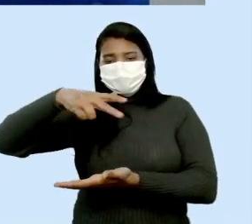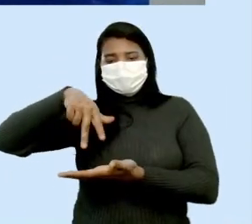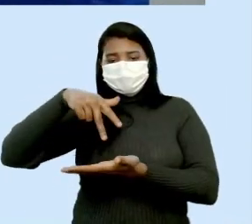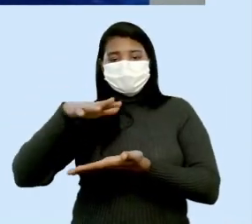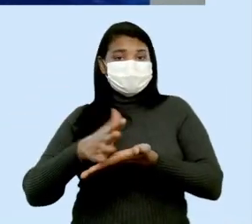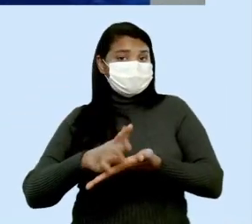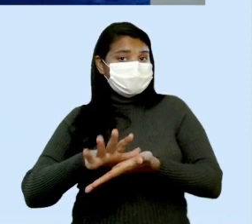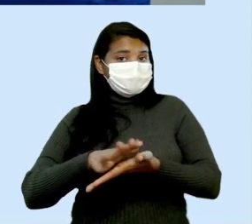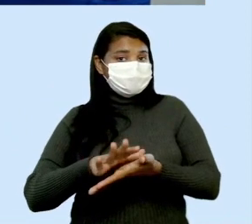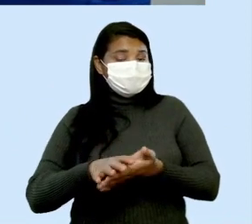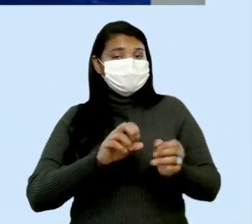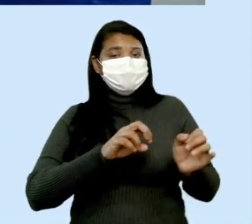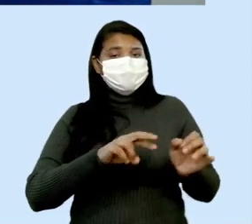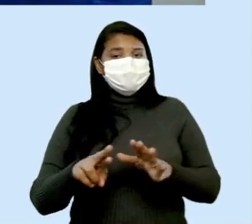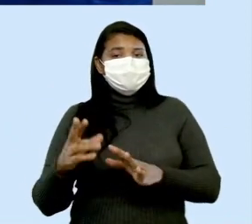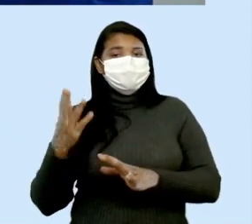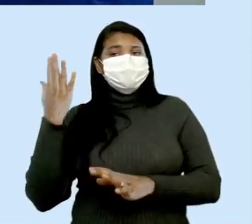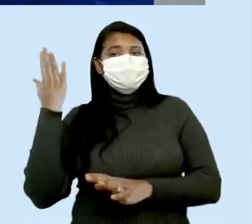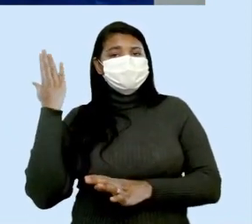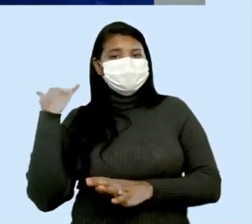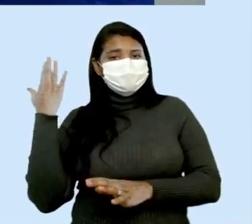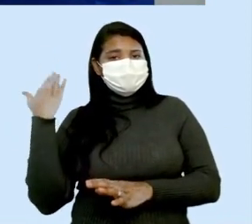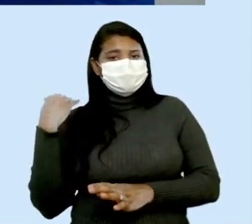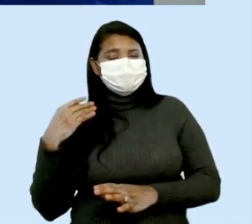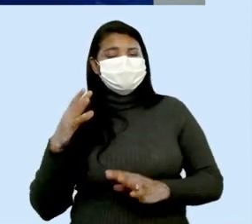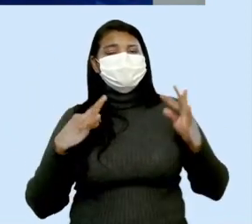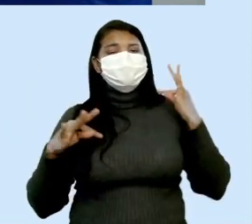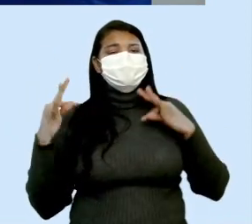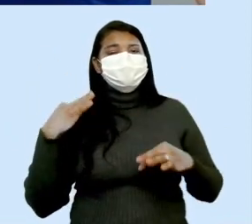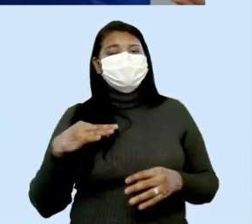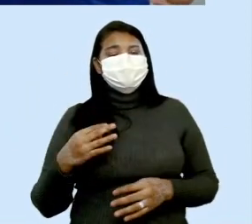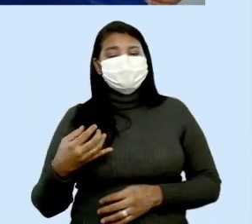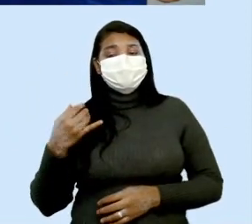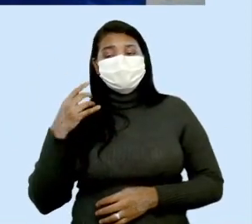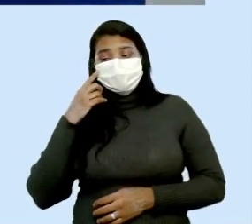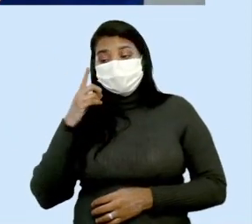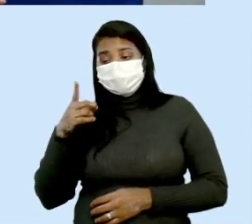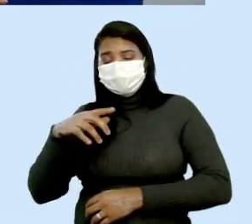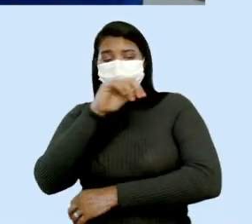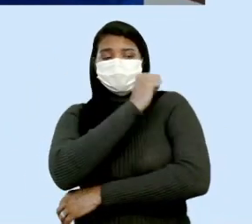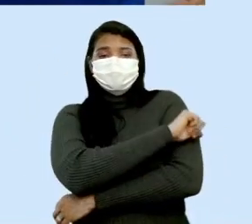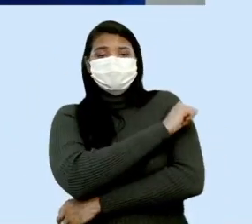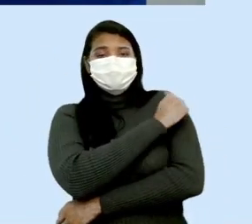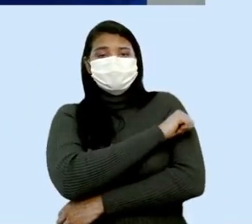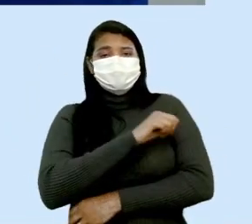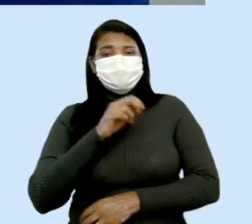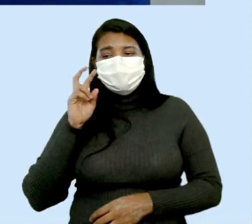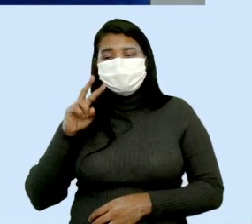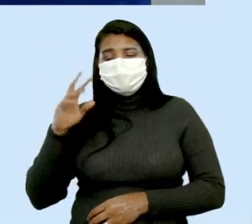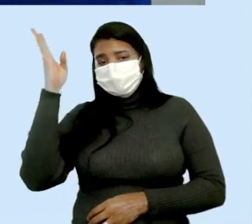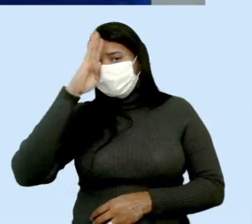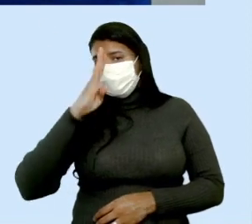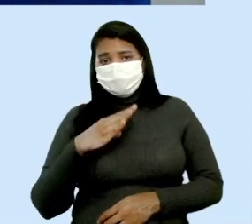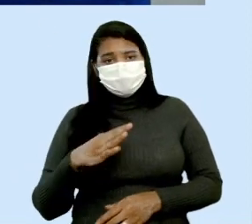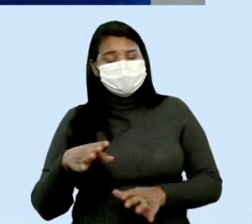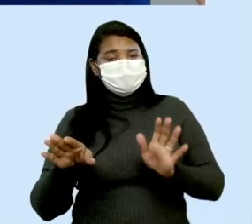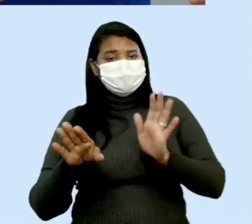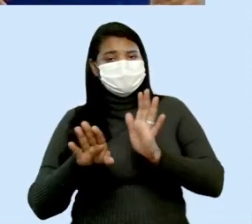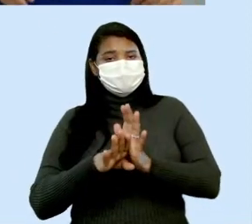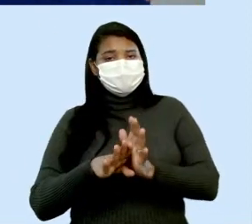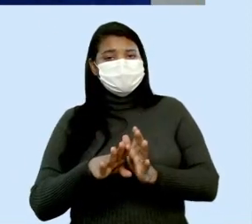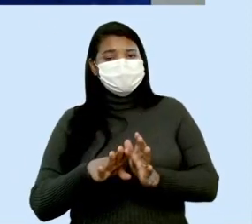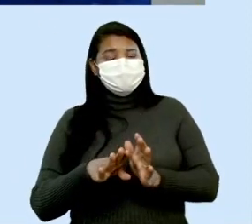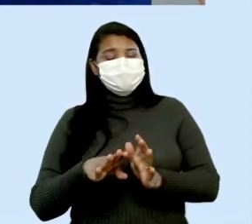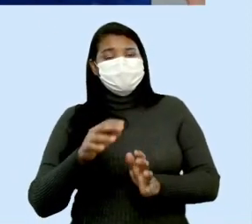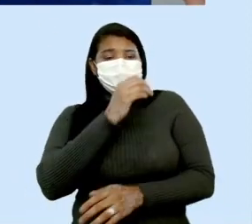semana passada. Os turistas ficam muito empolgados quando chegam no Rio de Janeiro ou quando chegam no Brasil, principalmente no Rio,